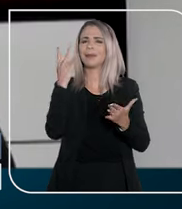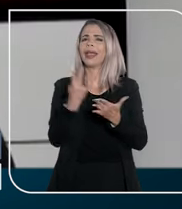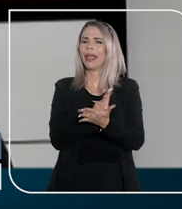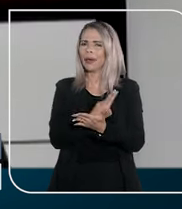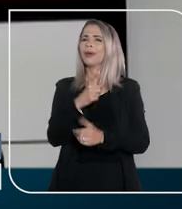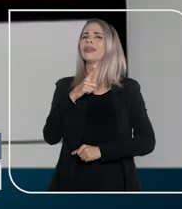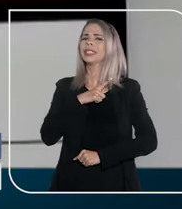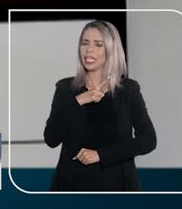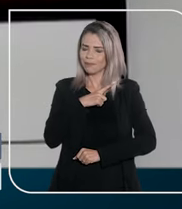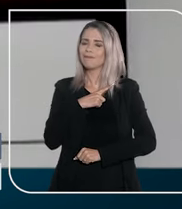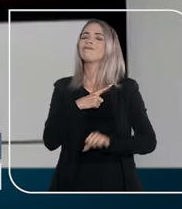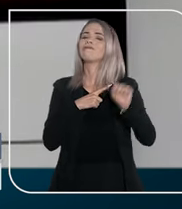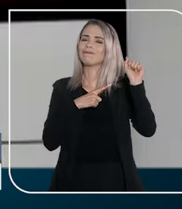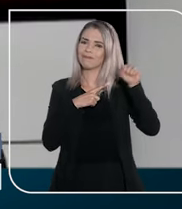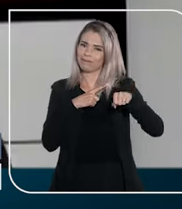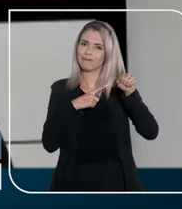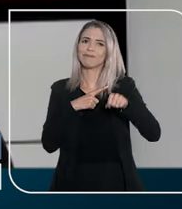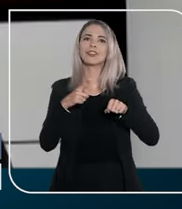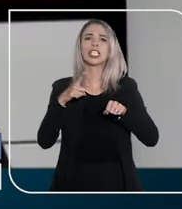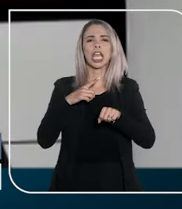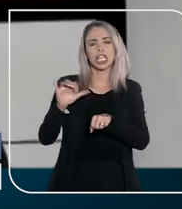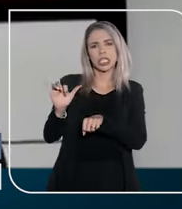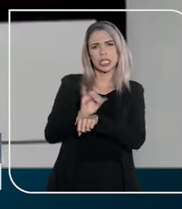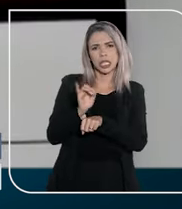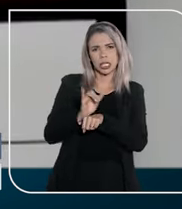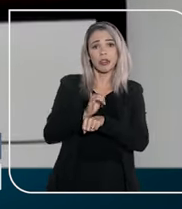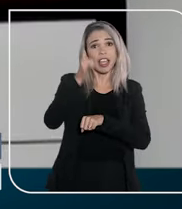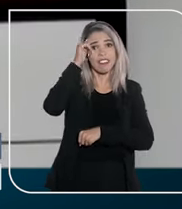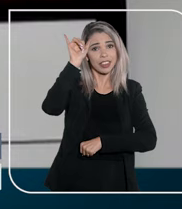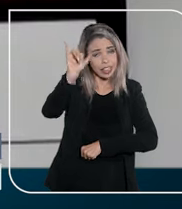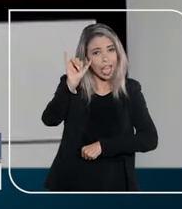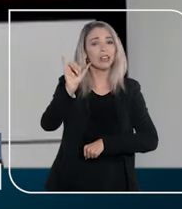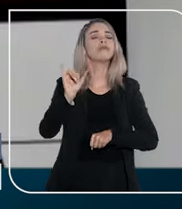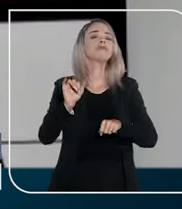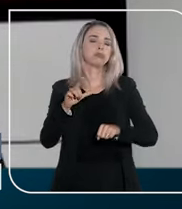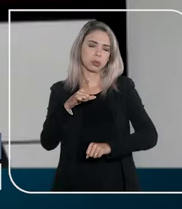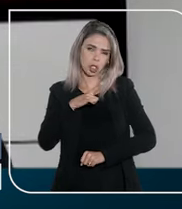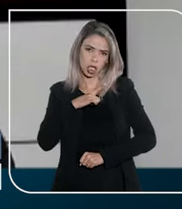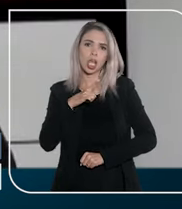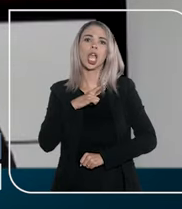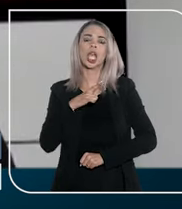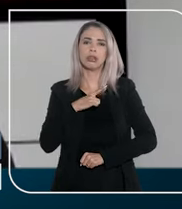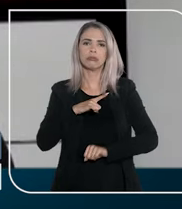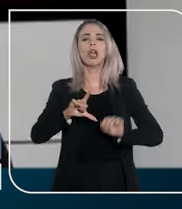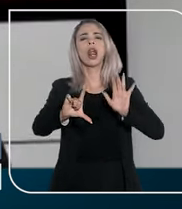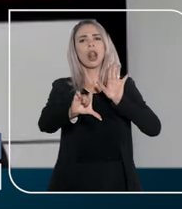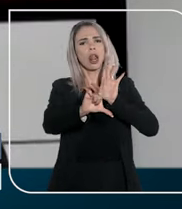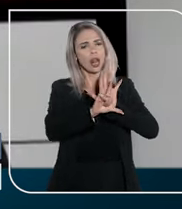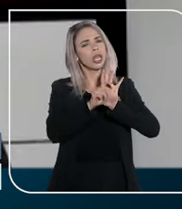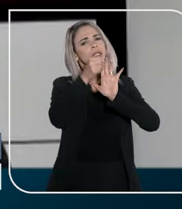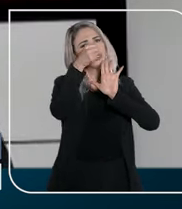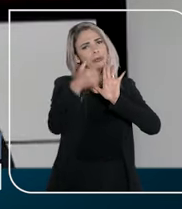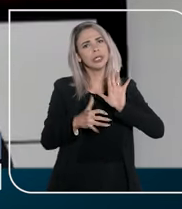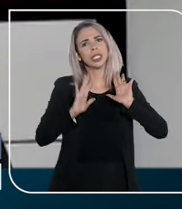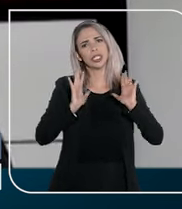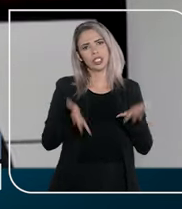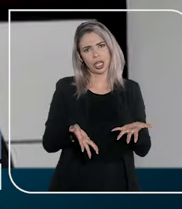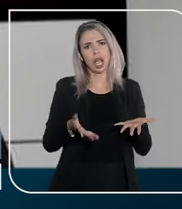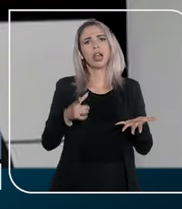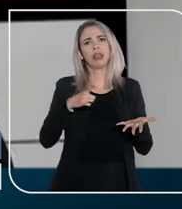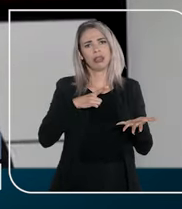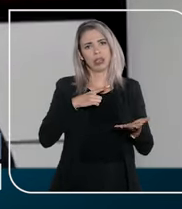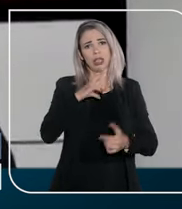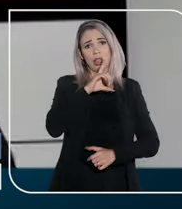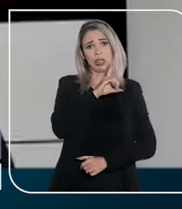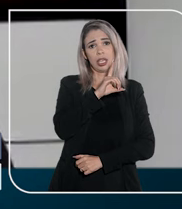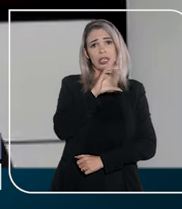Existe. Existem mecanismos para coibir essa fraude? Existem. São lícitos? Sim, o Supremo já reconheceu isso na DC